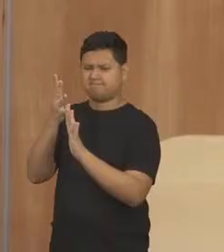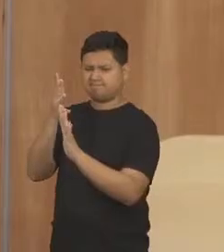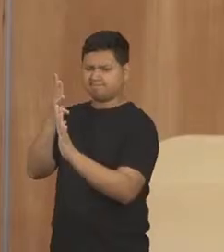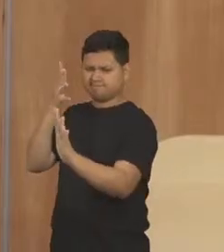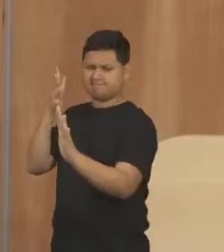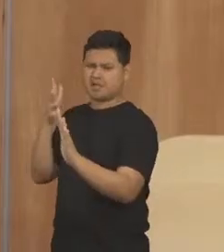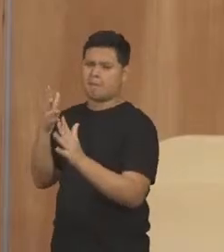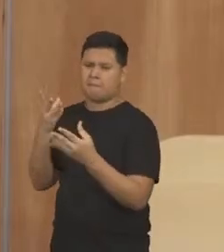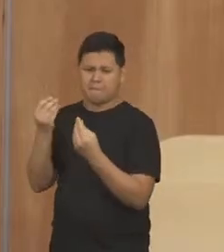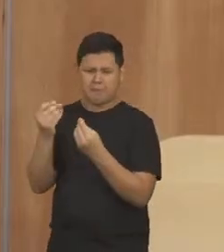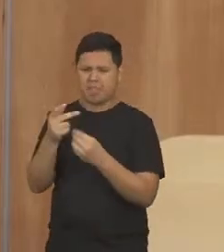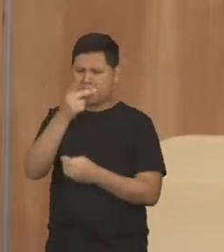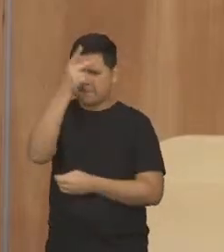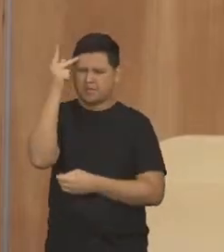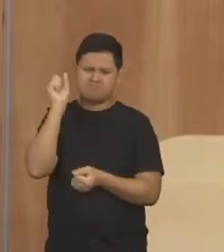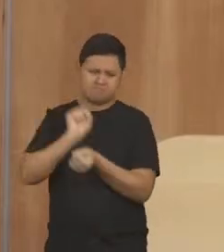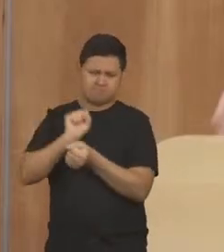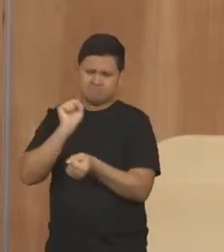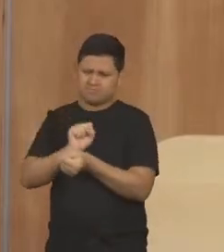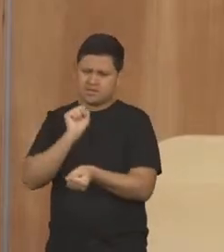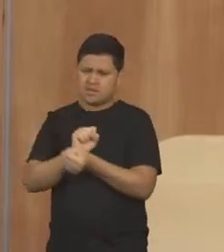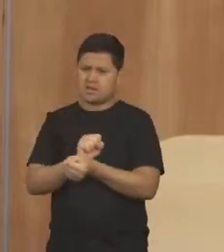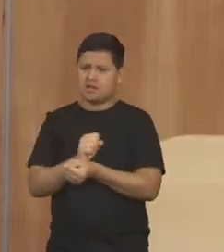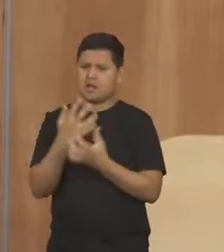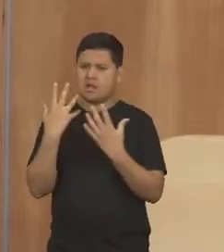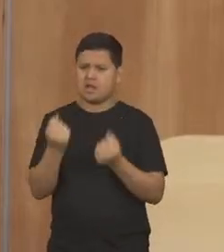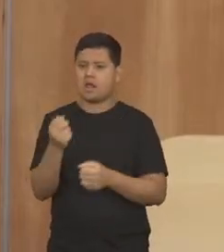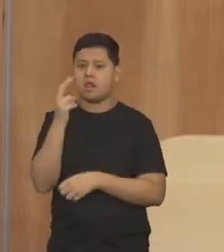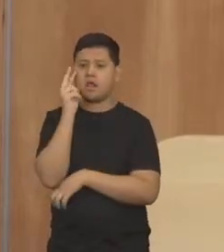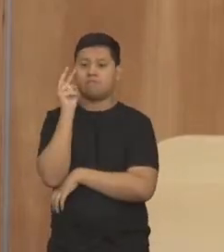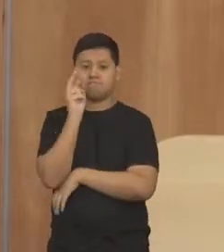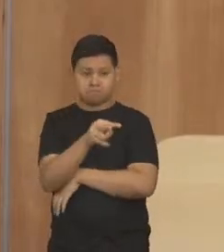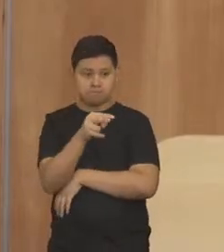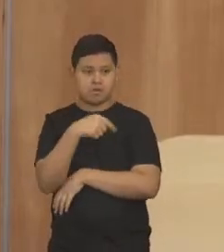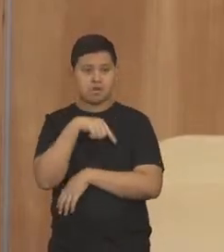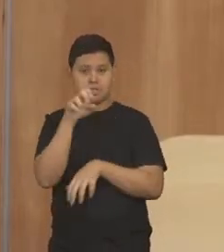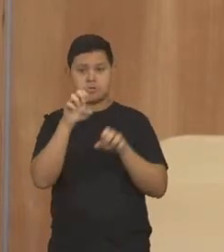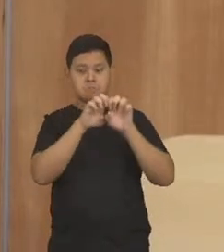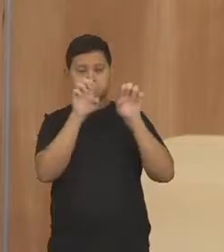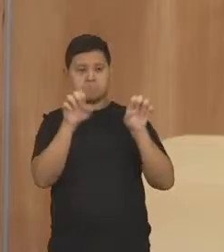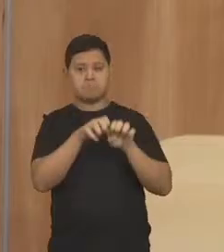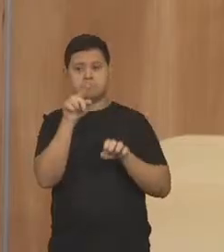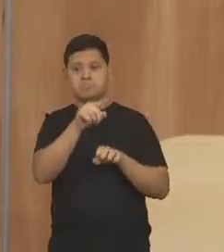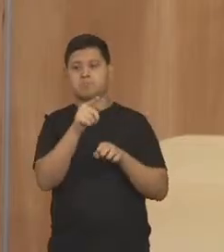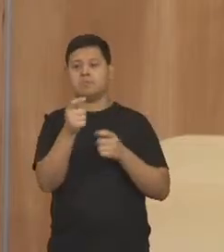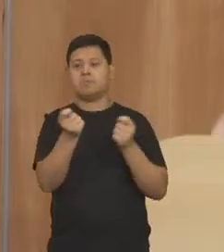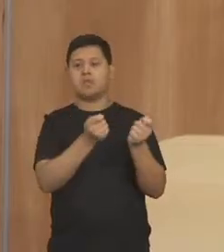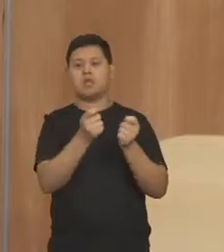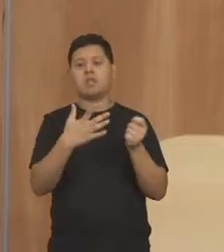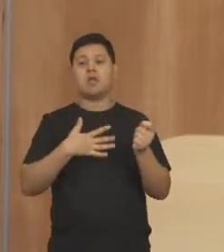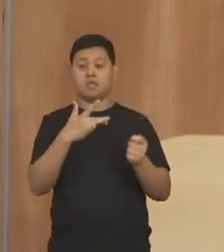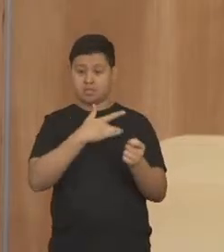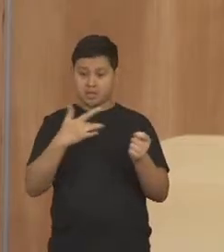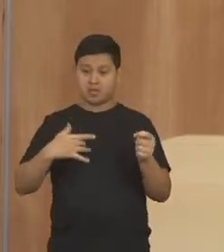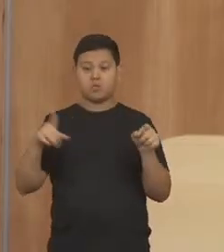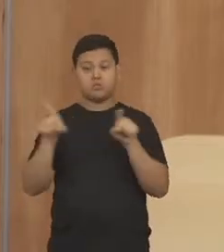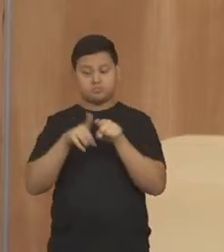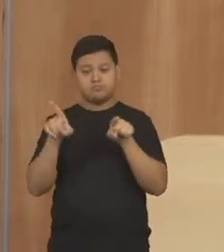nessa unidade, muita gente esperando por horas para ser atendido. E aí a gente vai ver a gestão da saúde e esse caos se reflete na